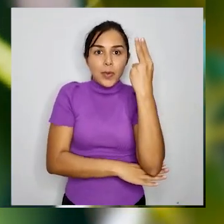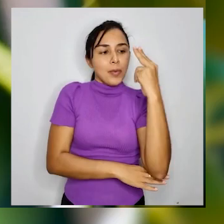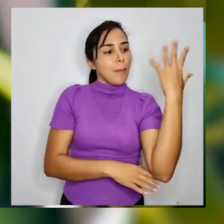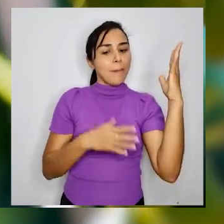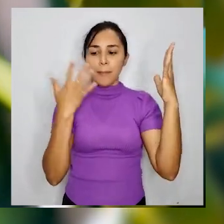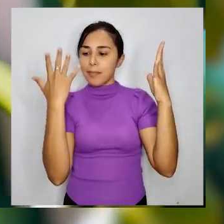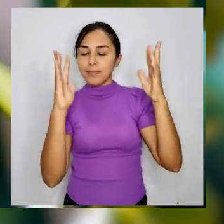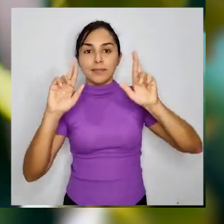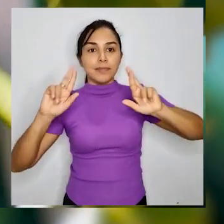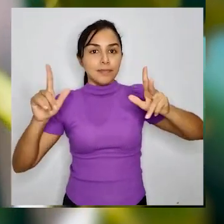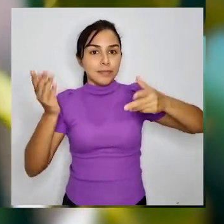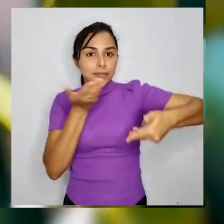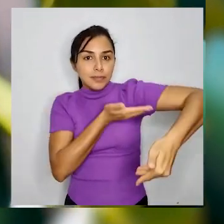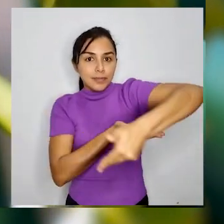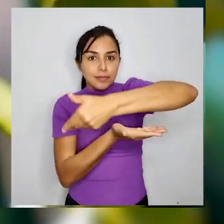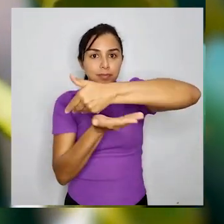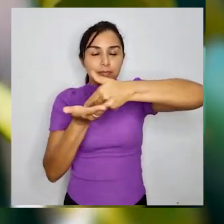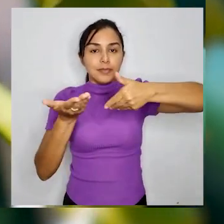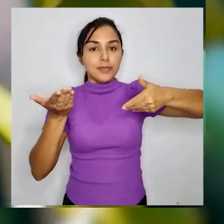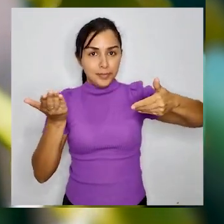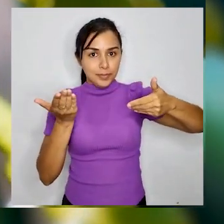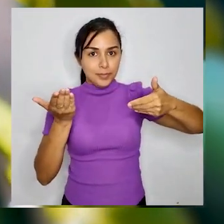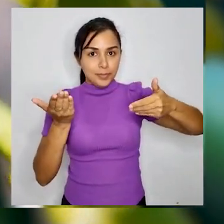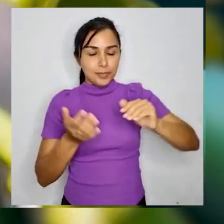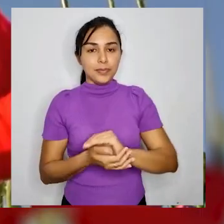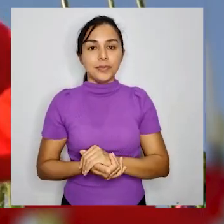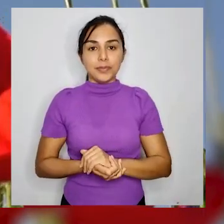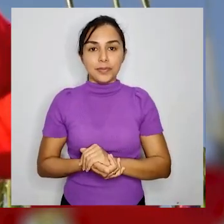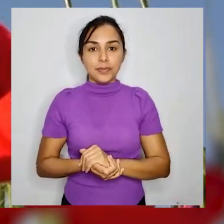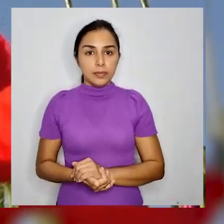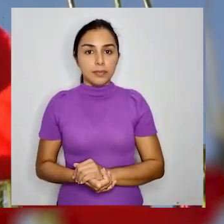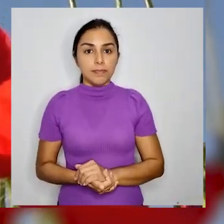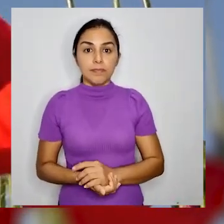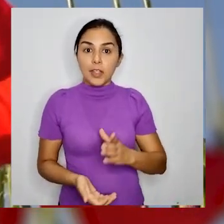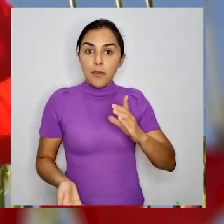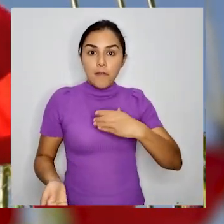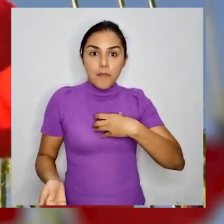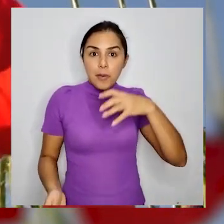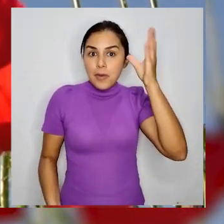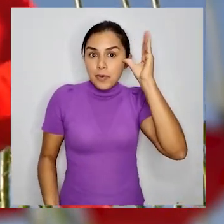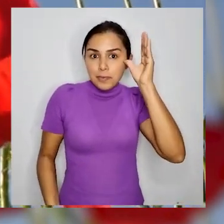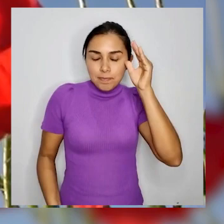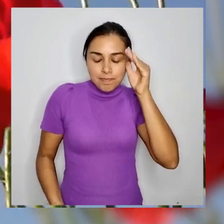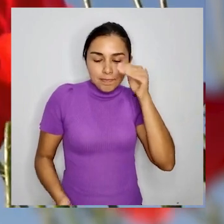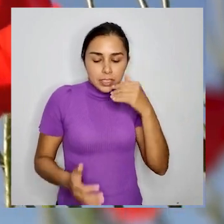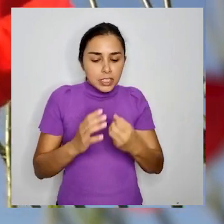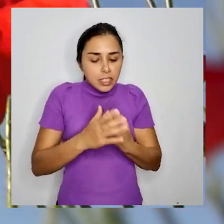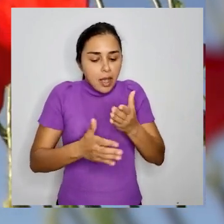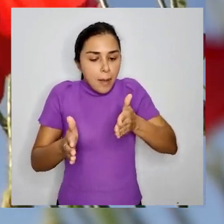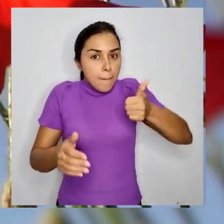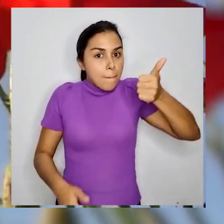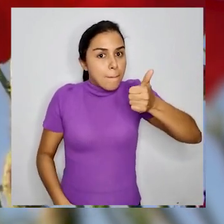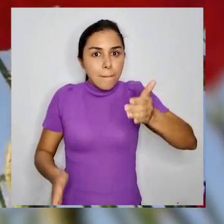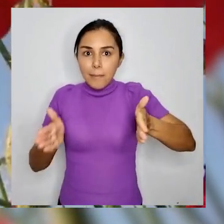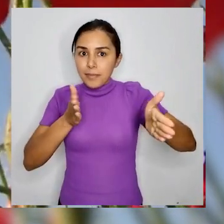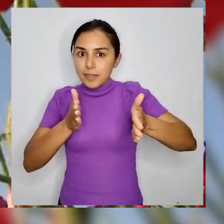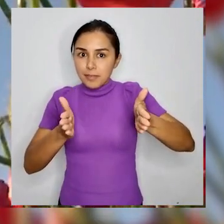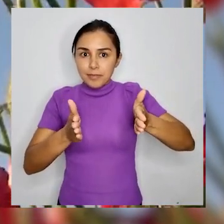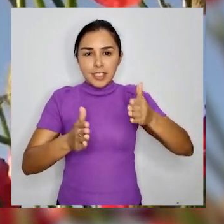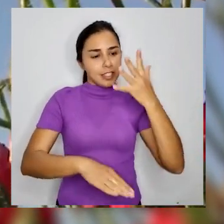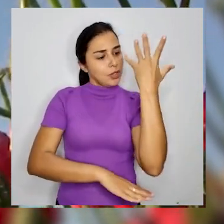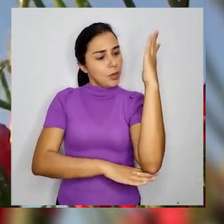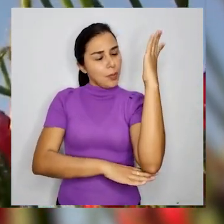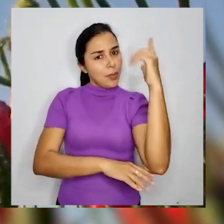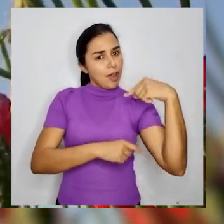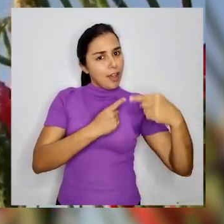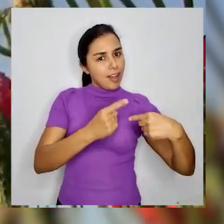caso, o processo é denominado polinização cruzada. Por meio desse curioso processo, dá-se a primeira fase da